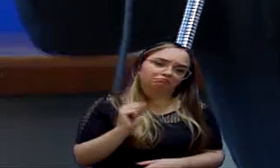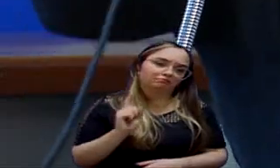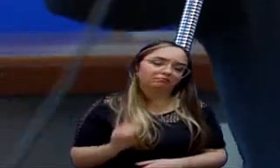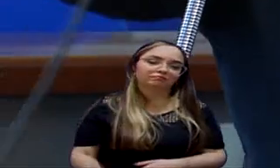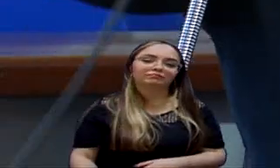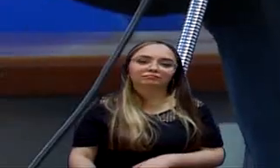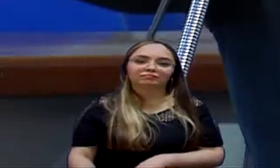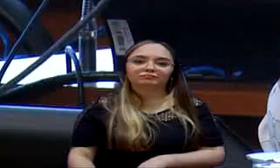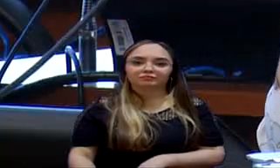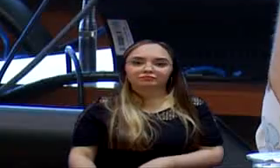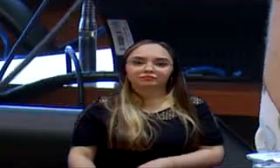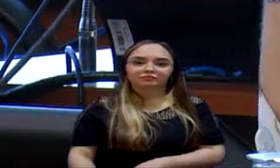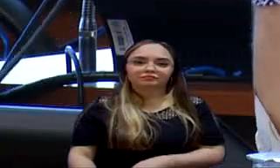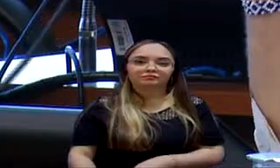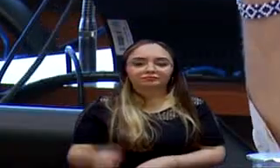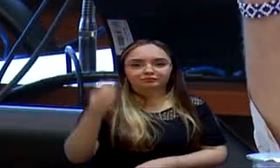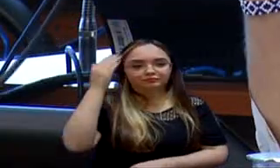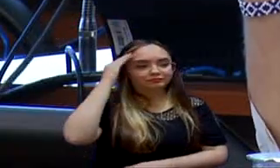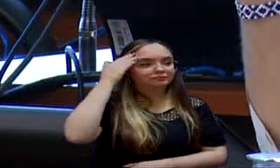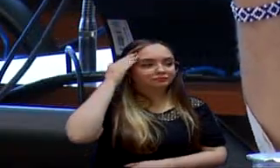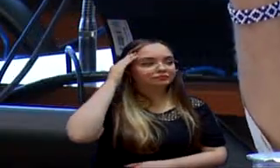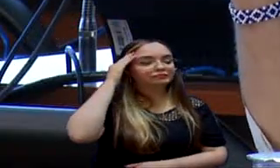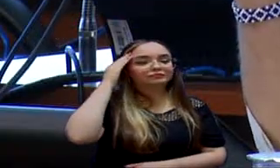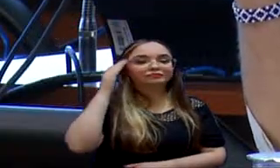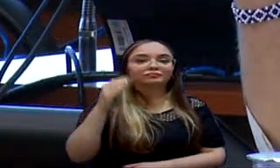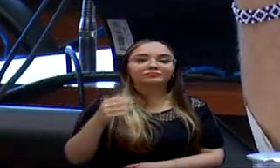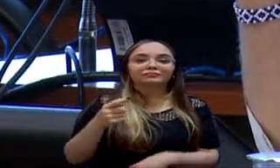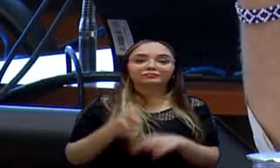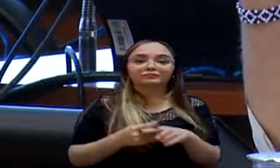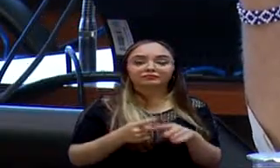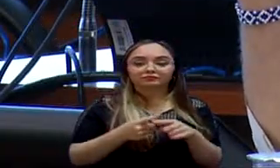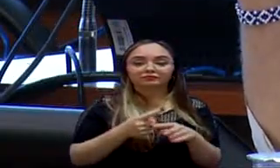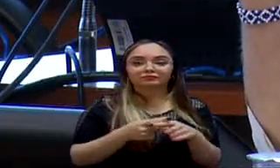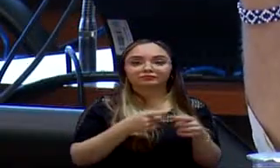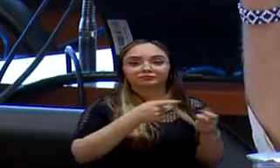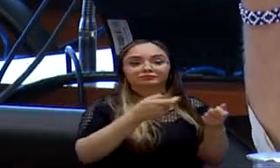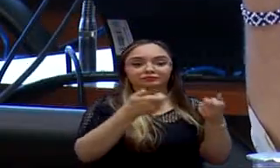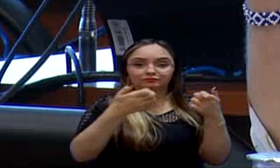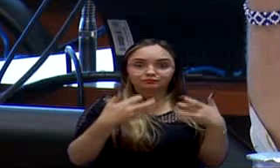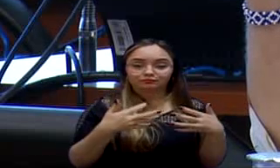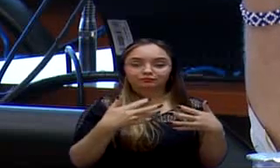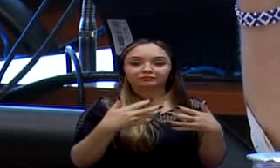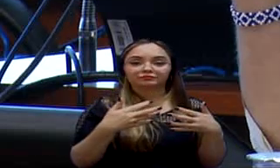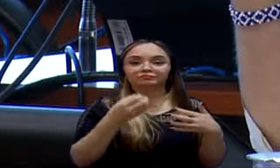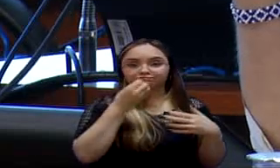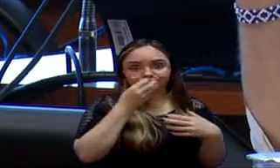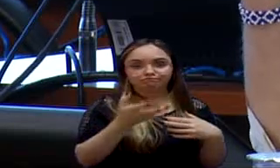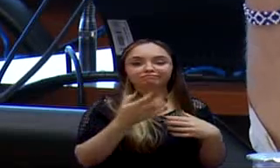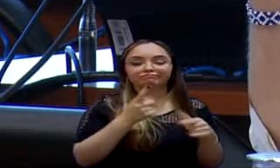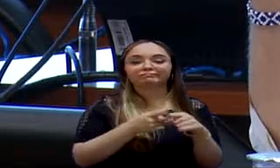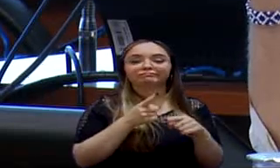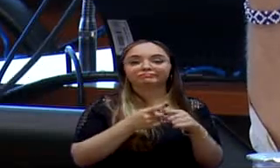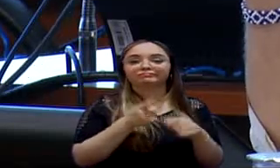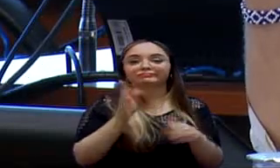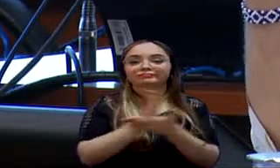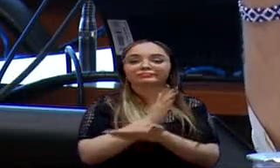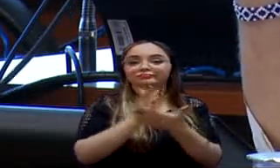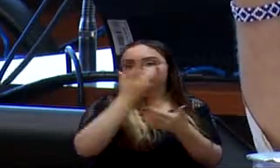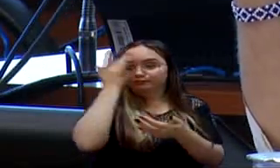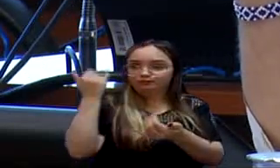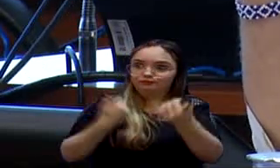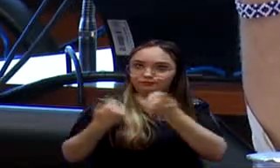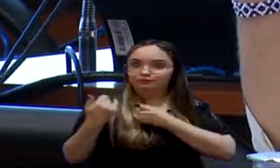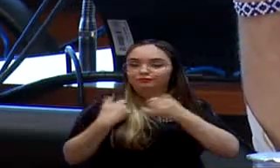entendi até para a gente porque a informação quando chega é importante porque a pessoa né os pacientes